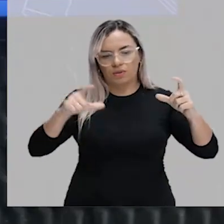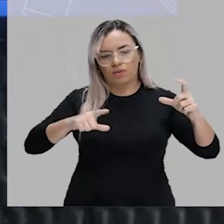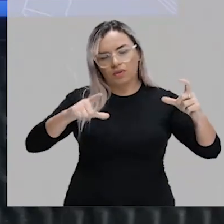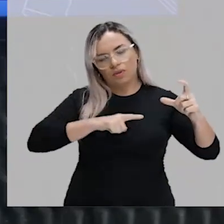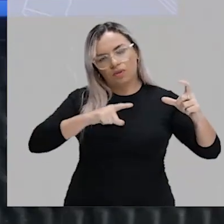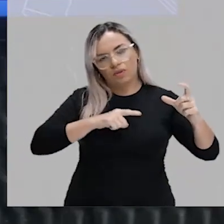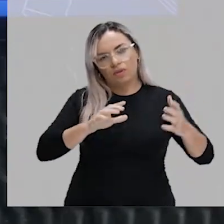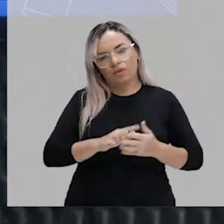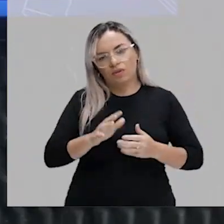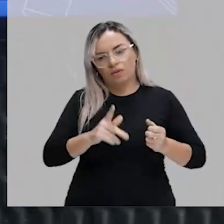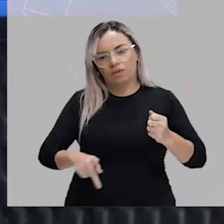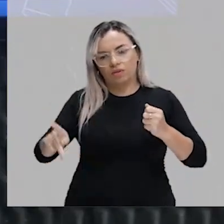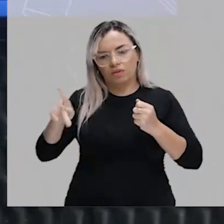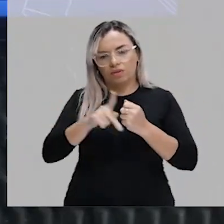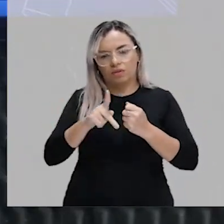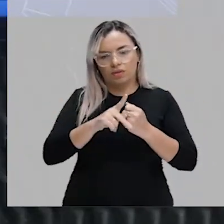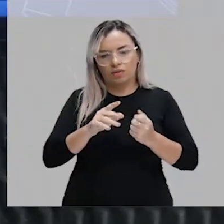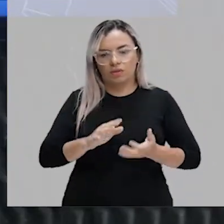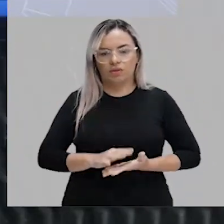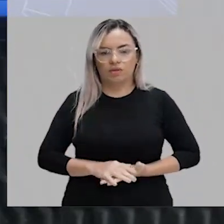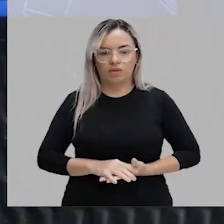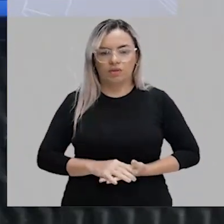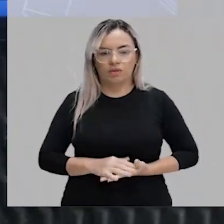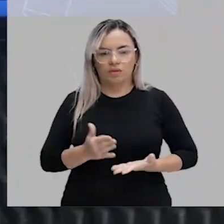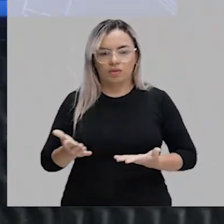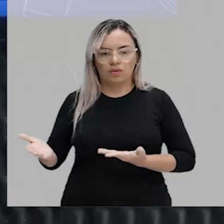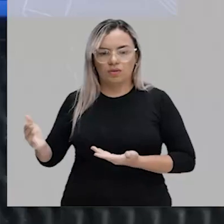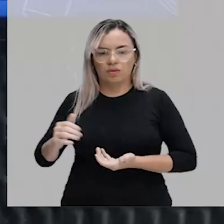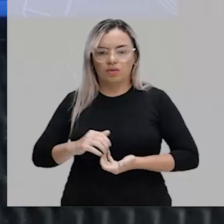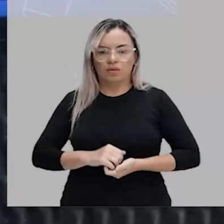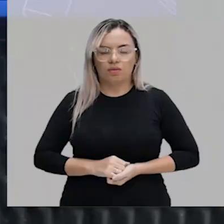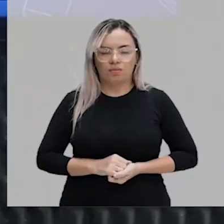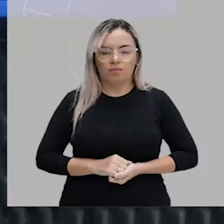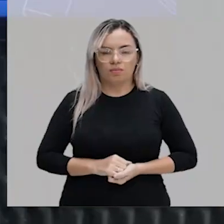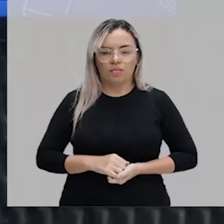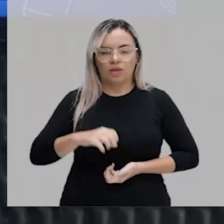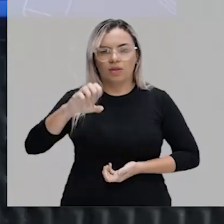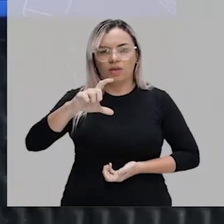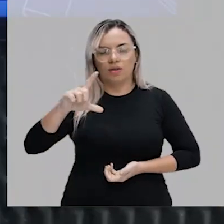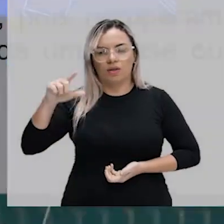certo, gente? É que eu não frisei aqui. Ele não vai ao trabalho.